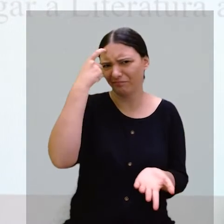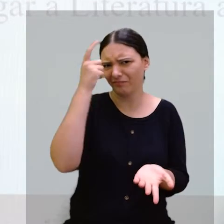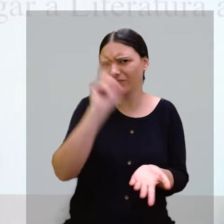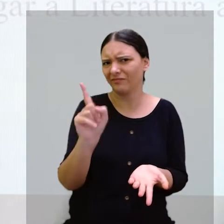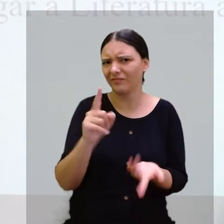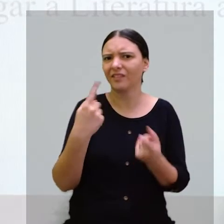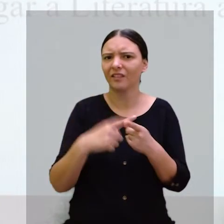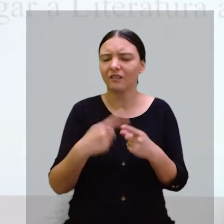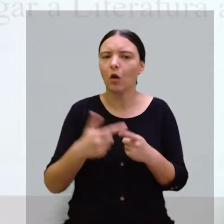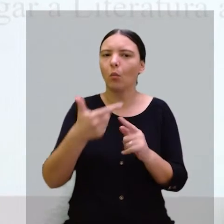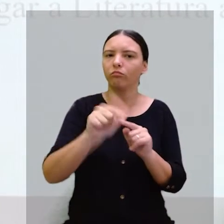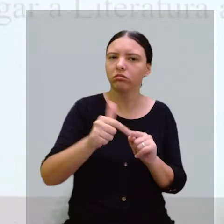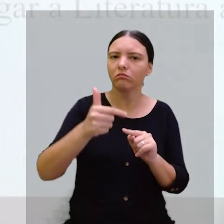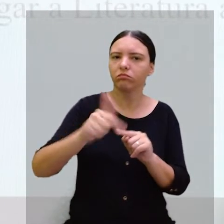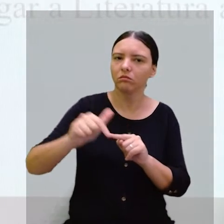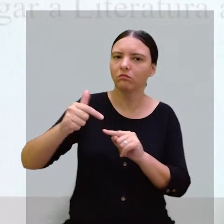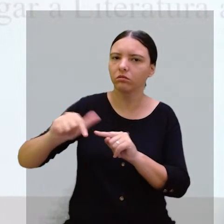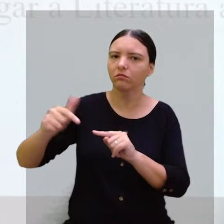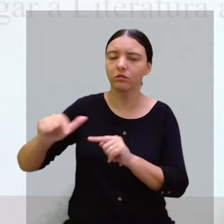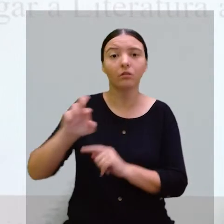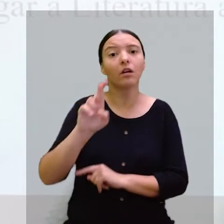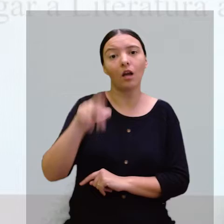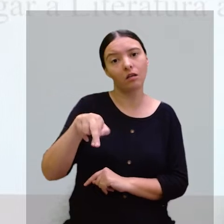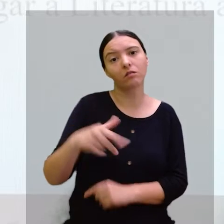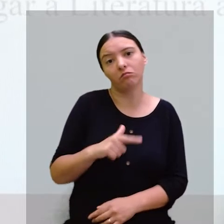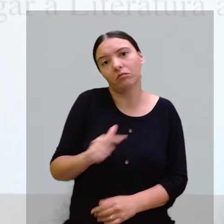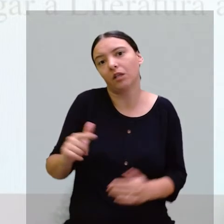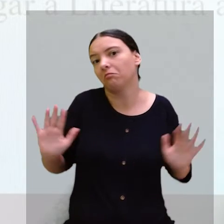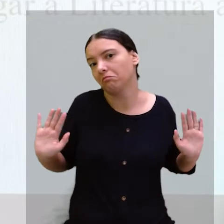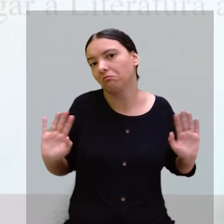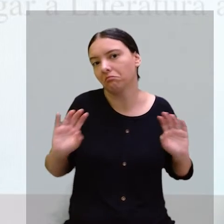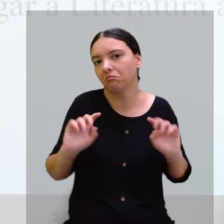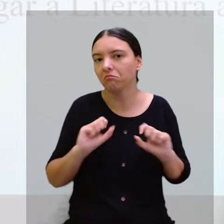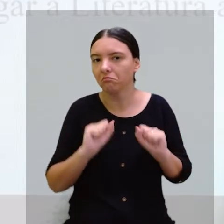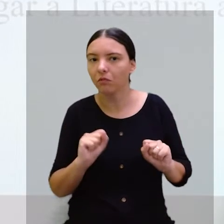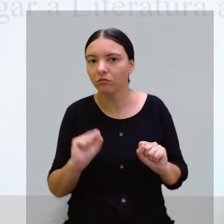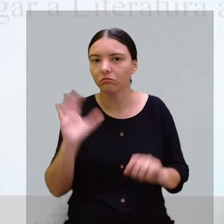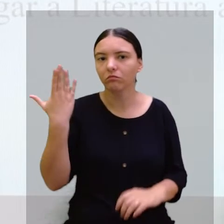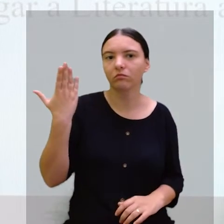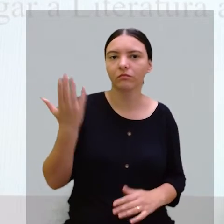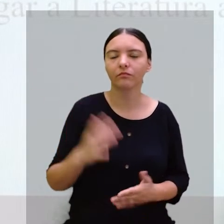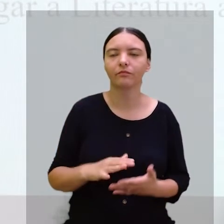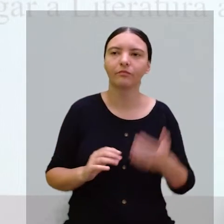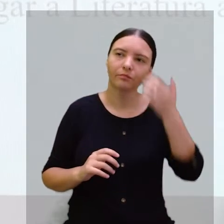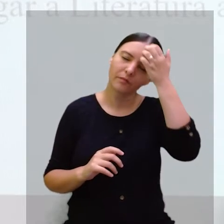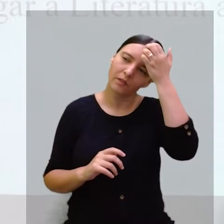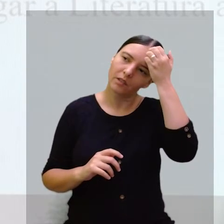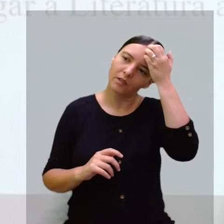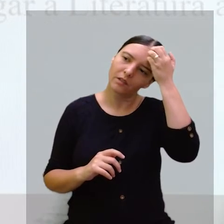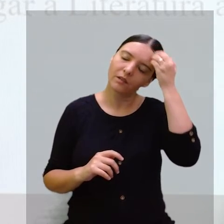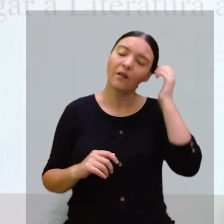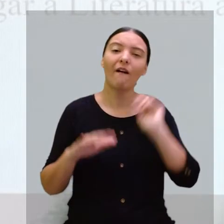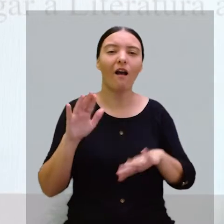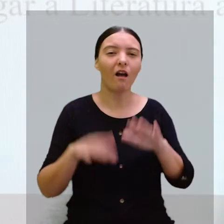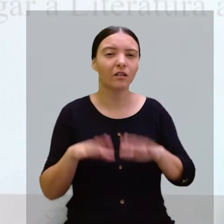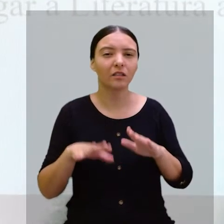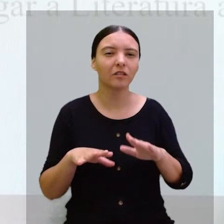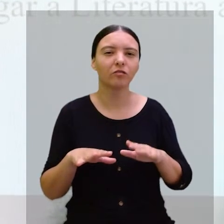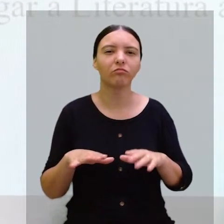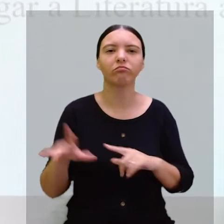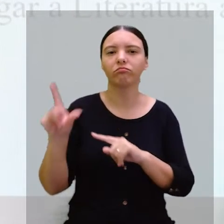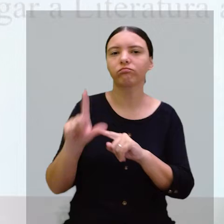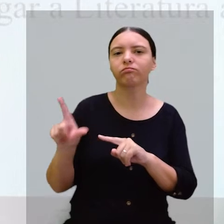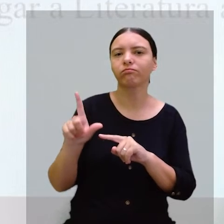nessa repetição constante tem alguma razão para isso, mas pode ter, né? Então, às vezes também a pergunta para que serve